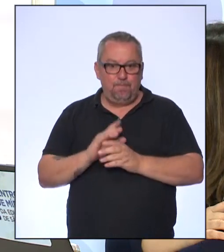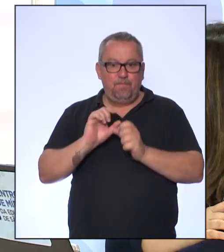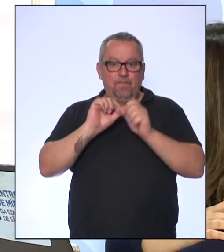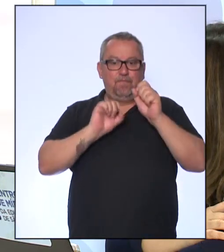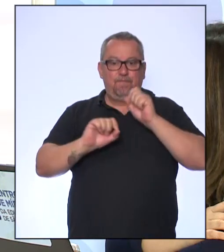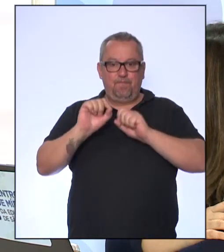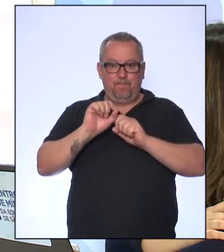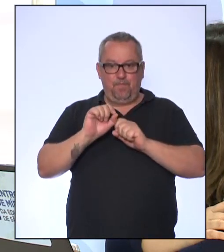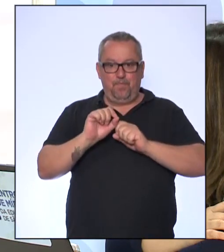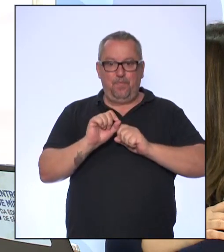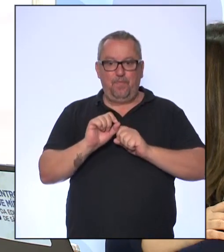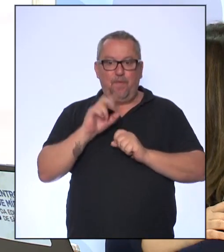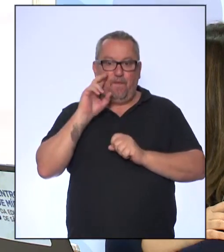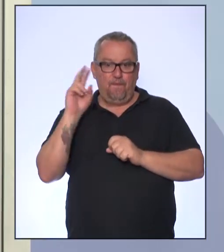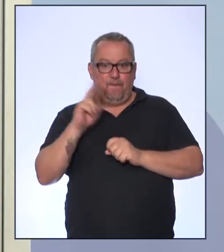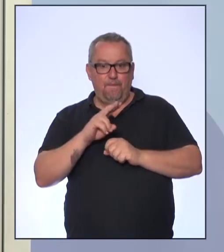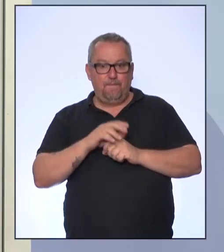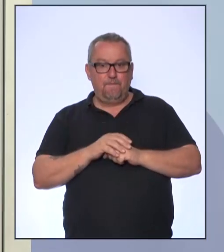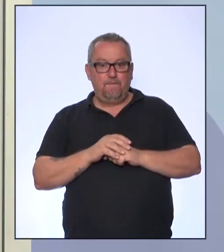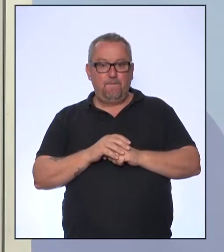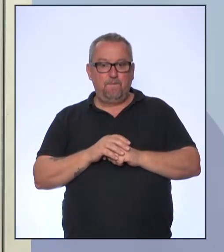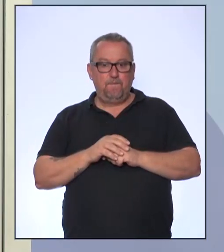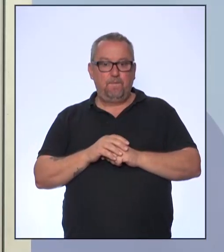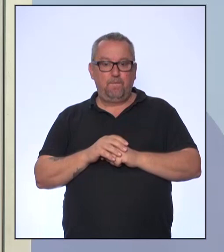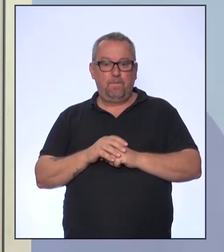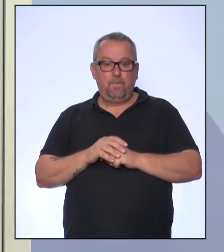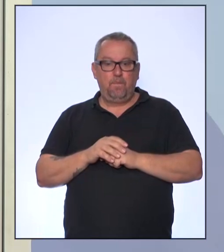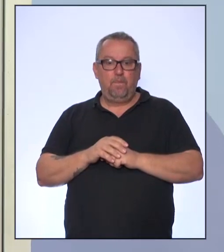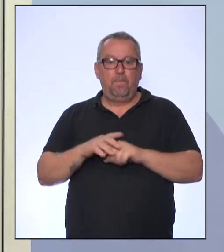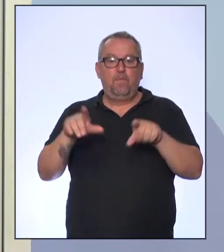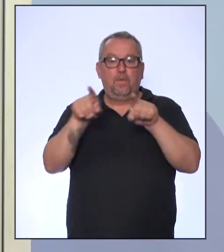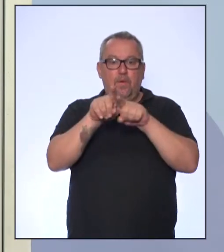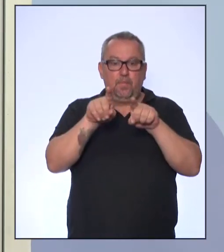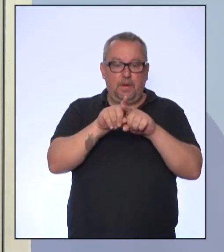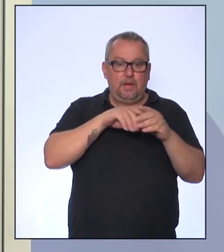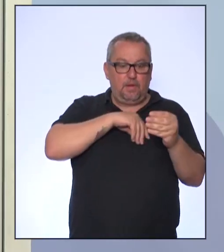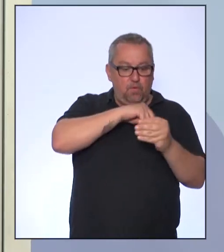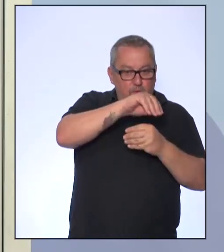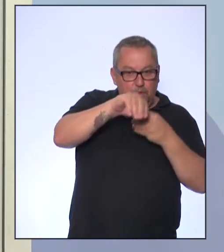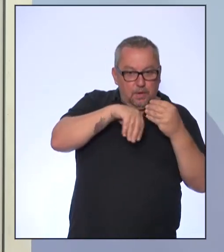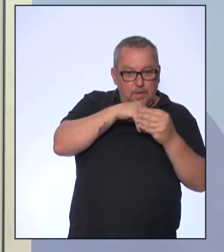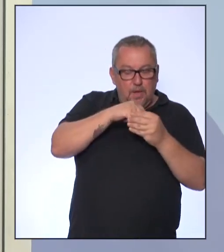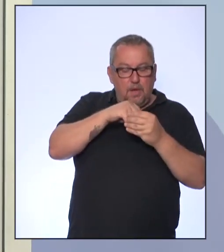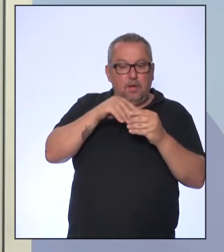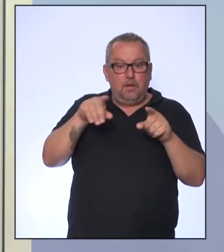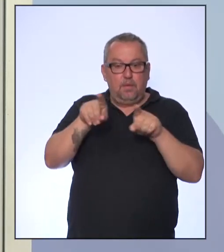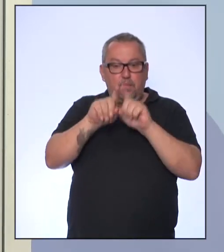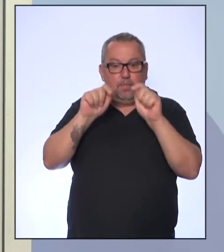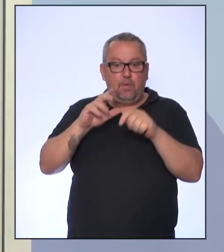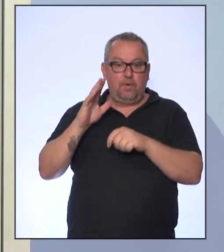aqui. Tanto as misturas quanto as substâncias, elas podem sofrer